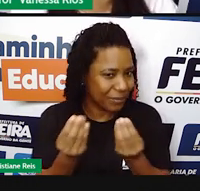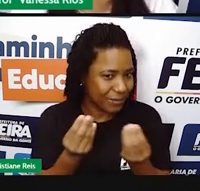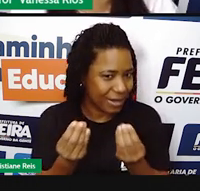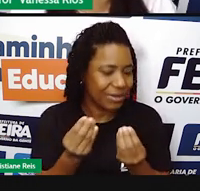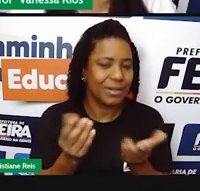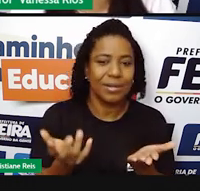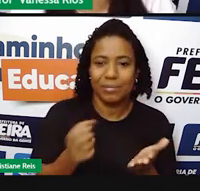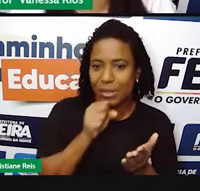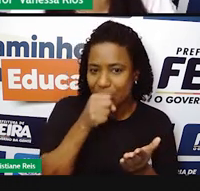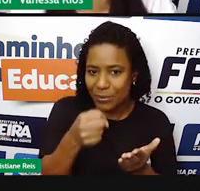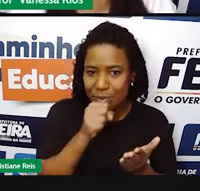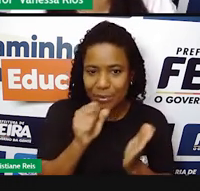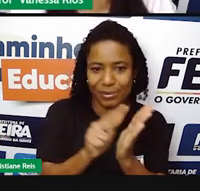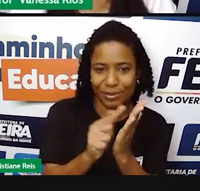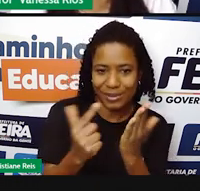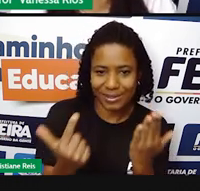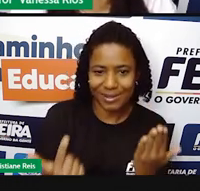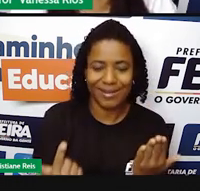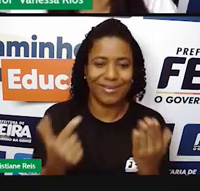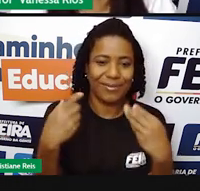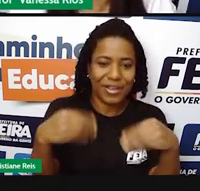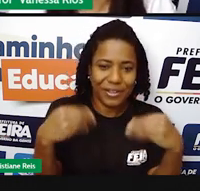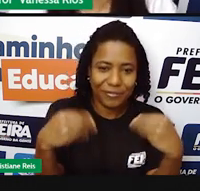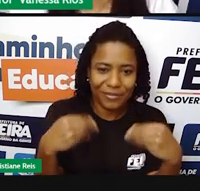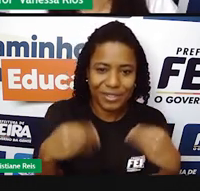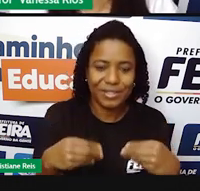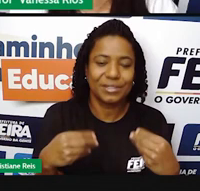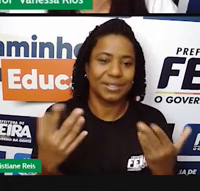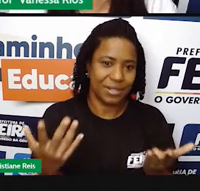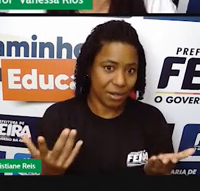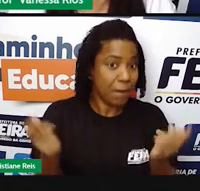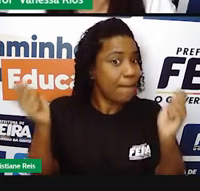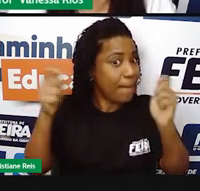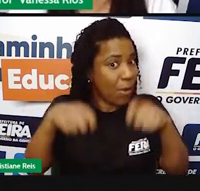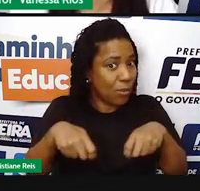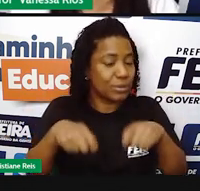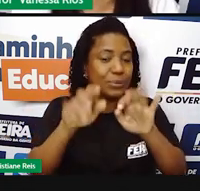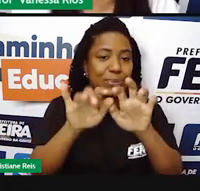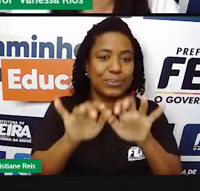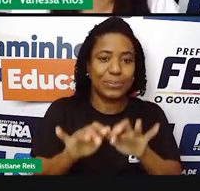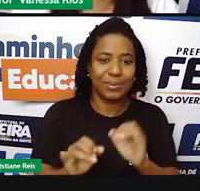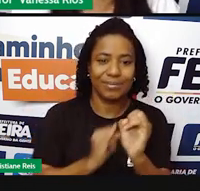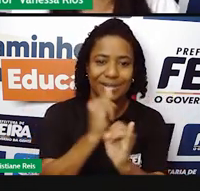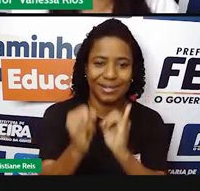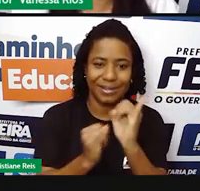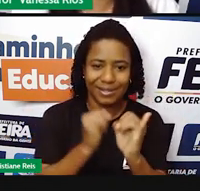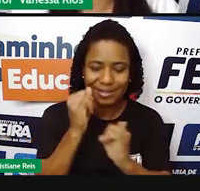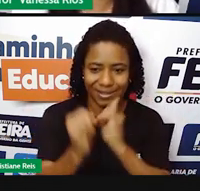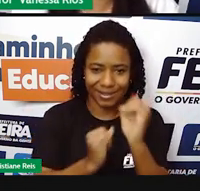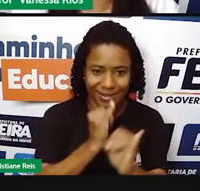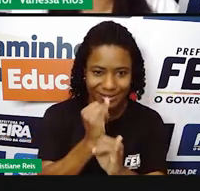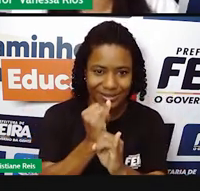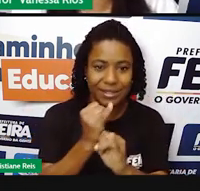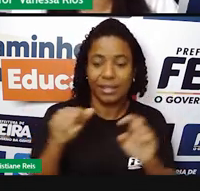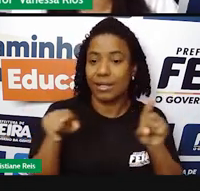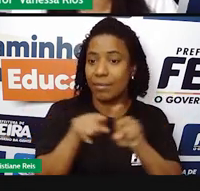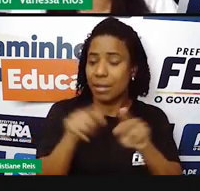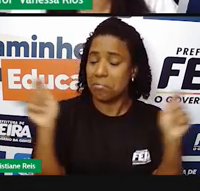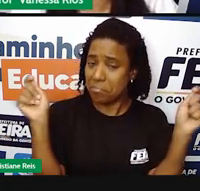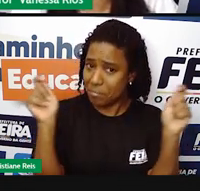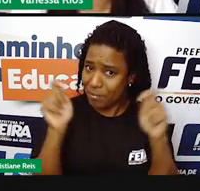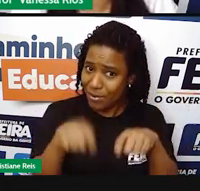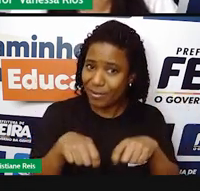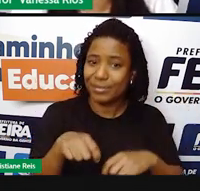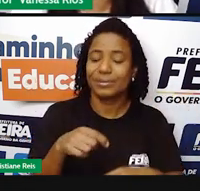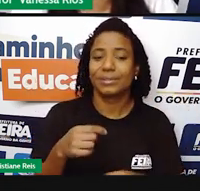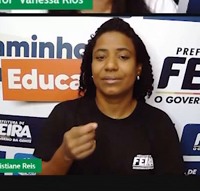como jornal, como a revista, como a internet, mas ela também pode ser oralizada e passada aí essas